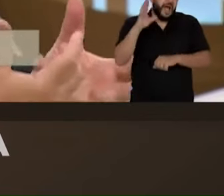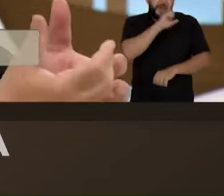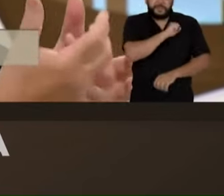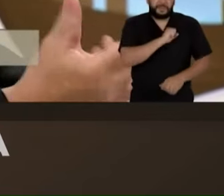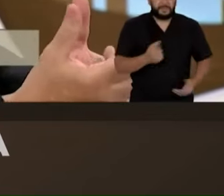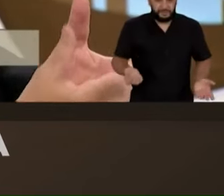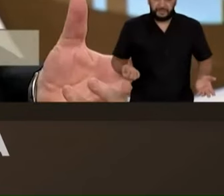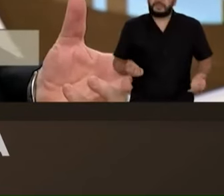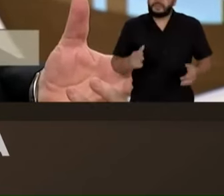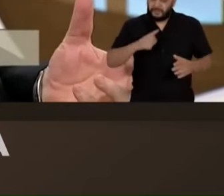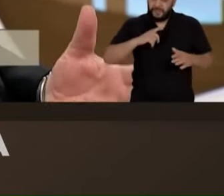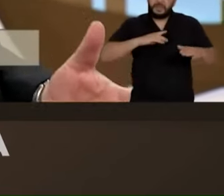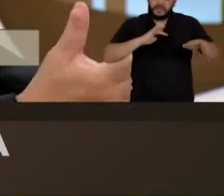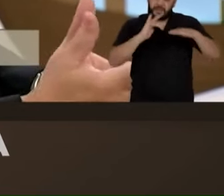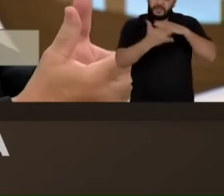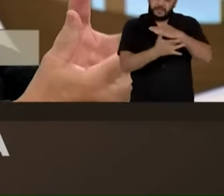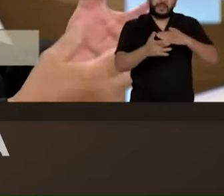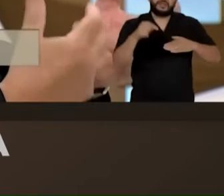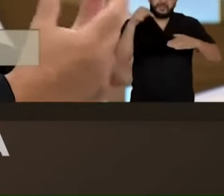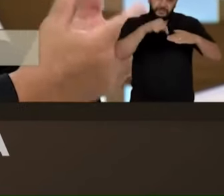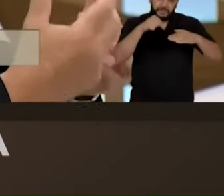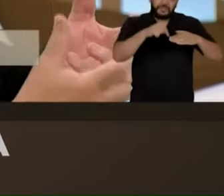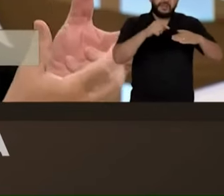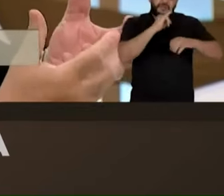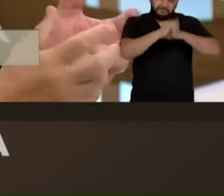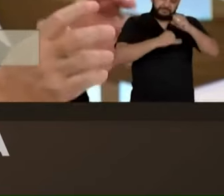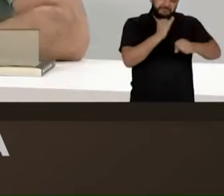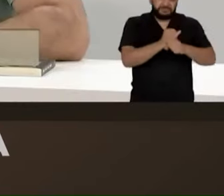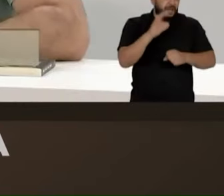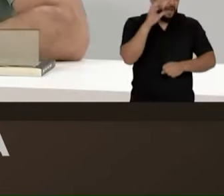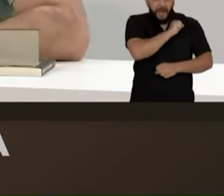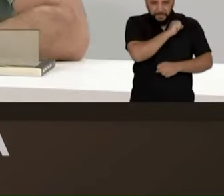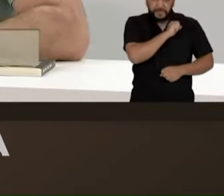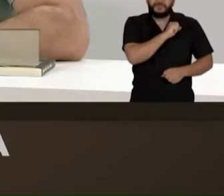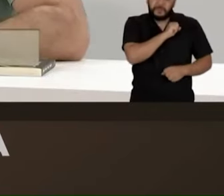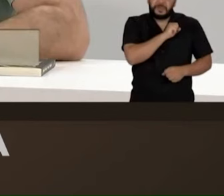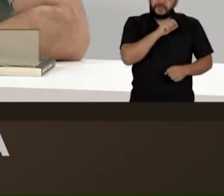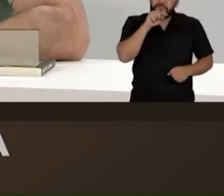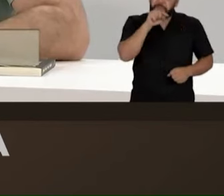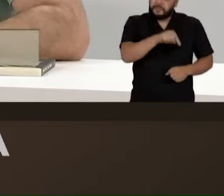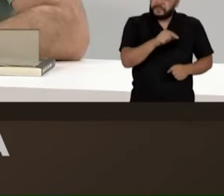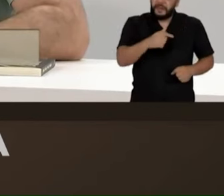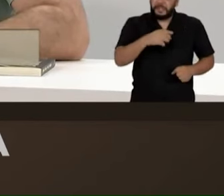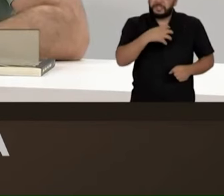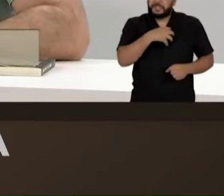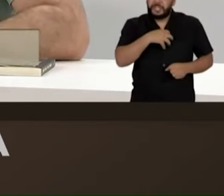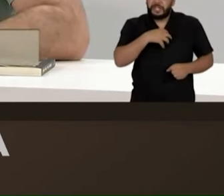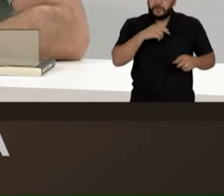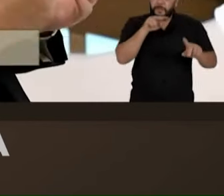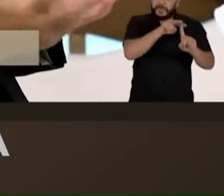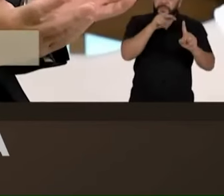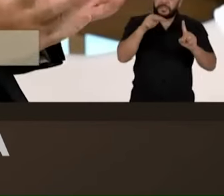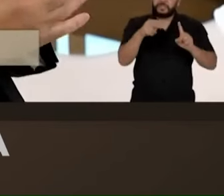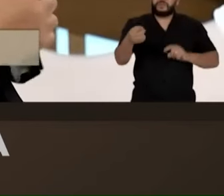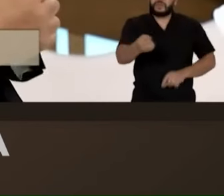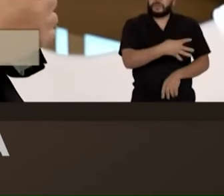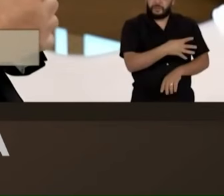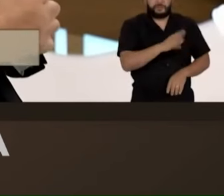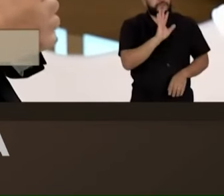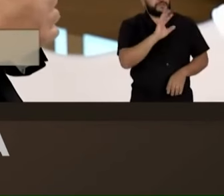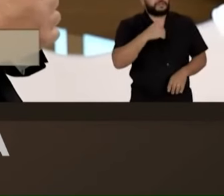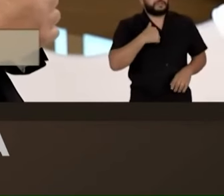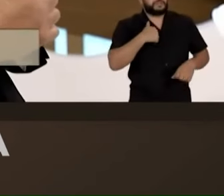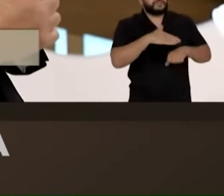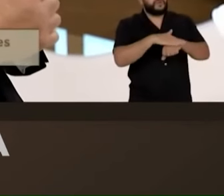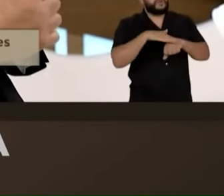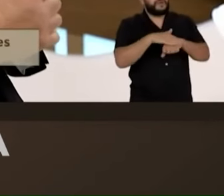digital. Ele é muito mais do que isso. É também uma ferramenta, mas constrói novos modos de olhar. E acho que um deles, né, e a gente conversa bastante sobre